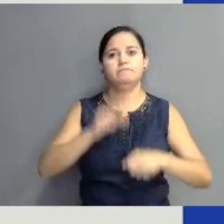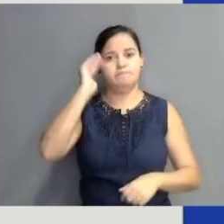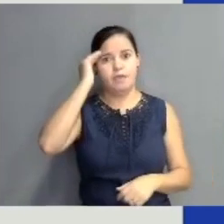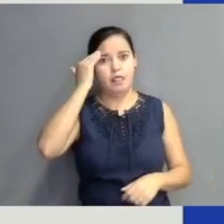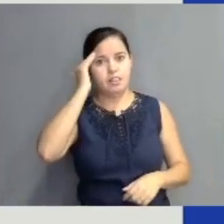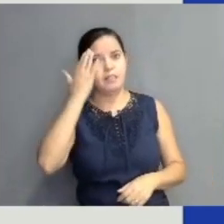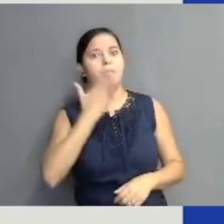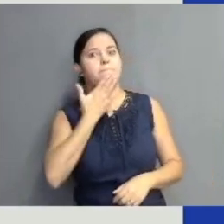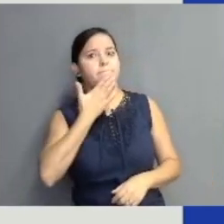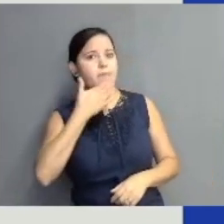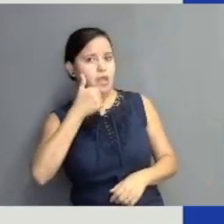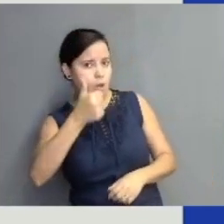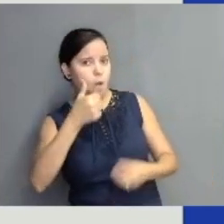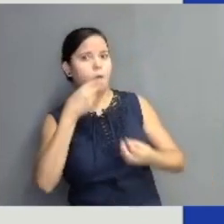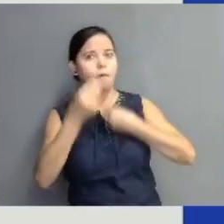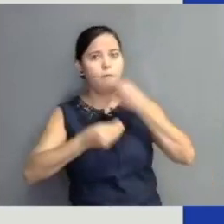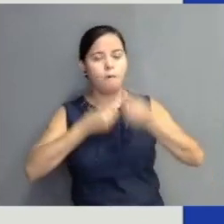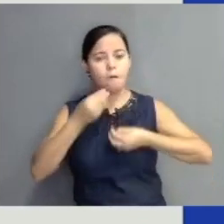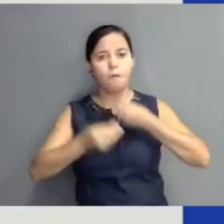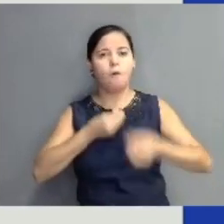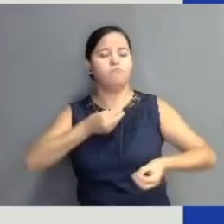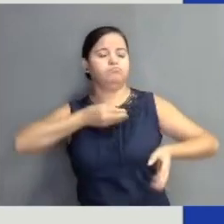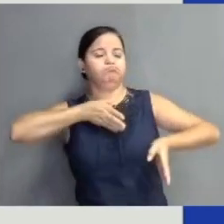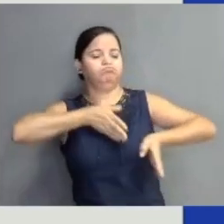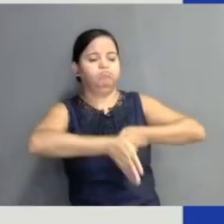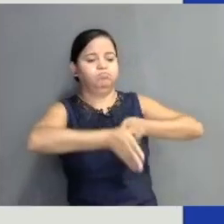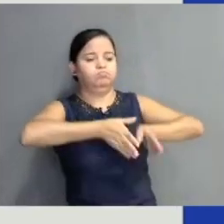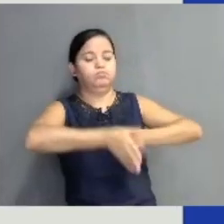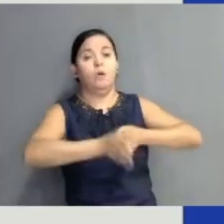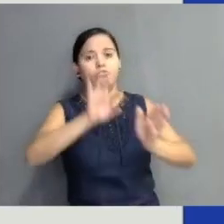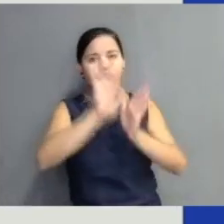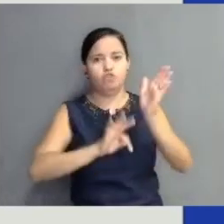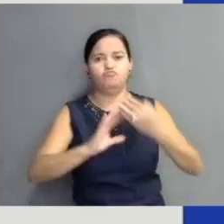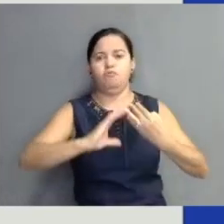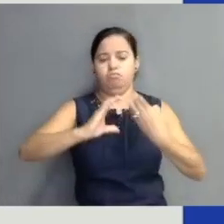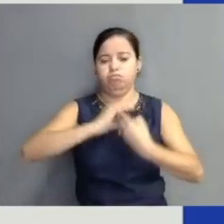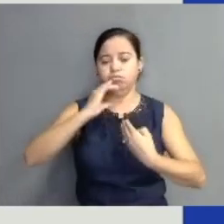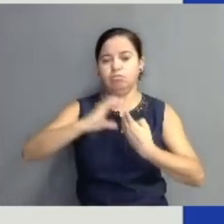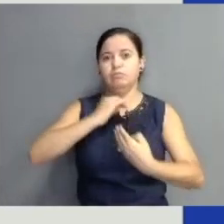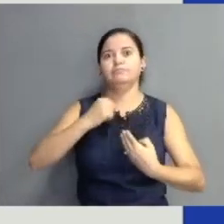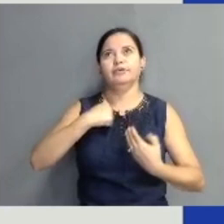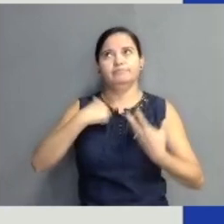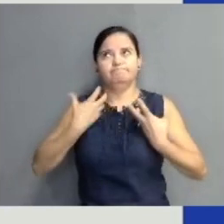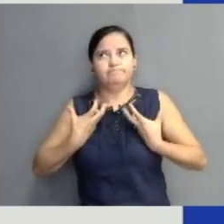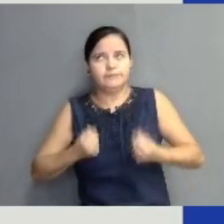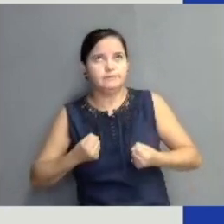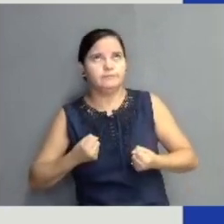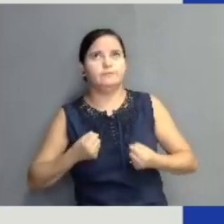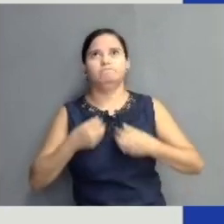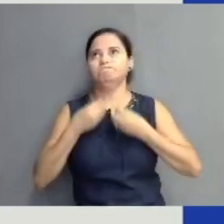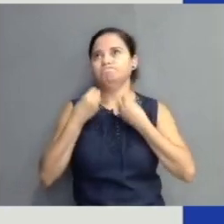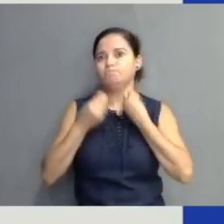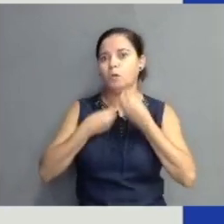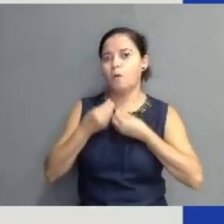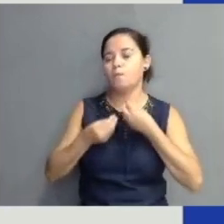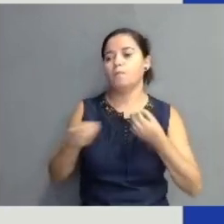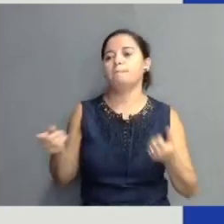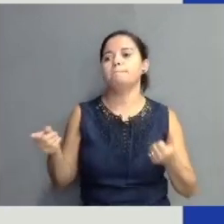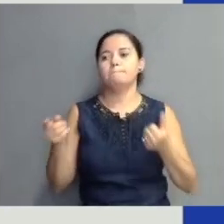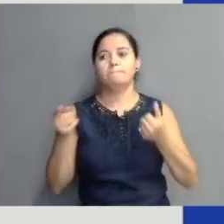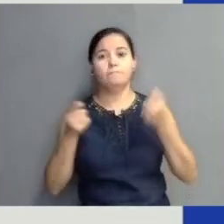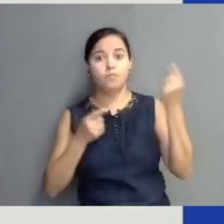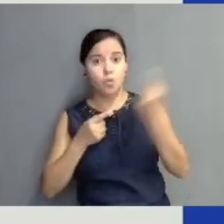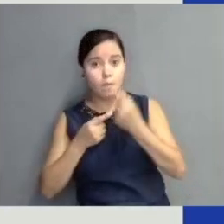as partes e os argumentos que esse texto, né, nos traz. Número 1, qual a